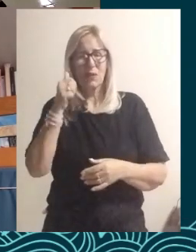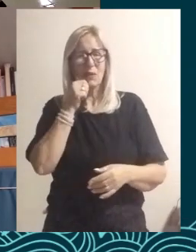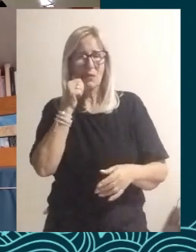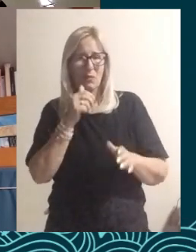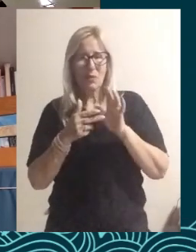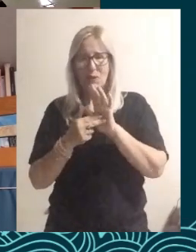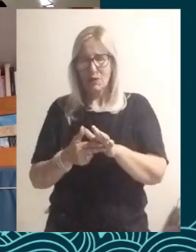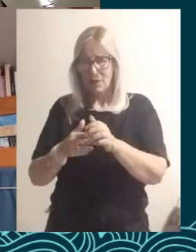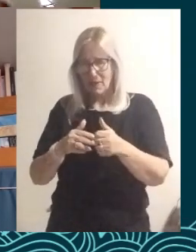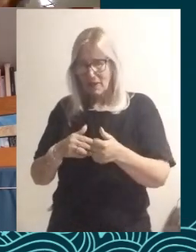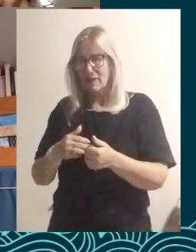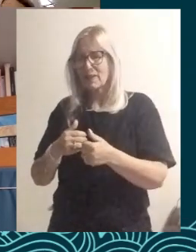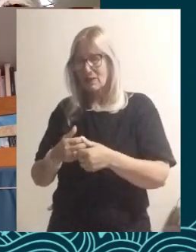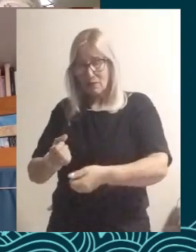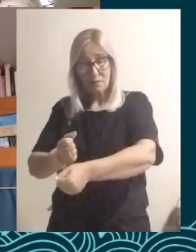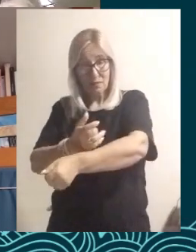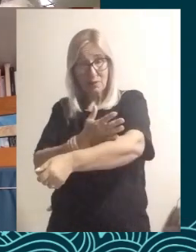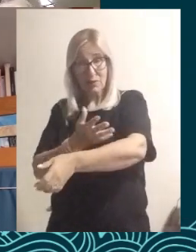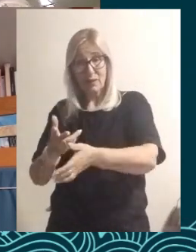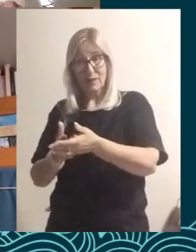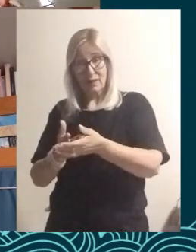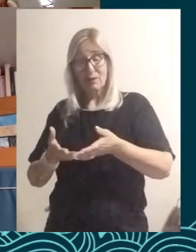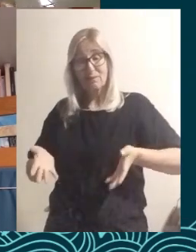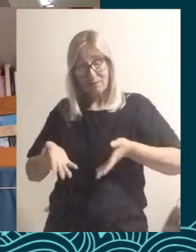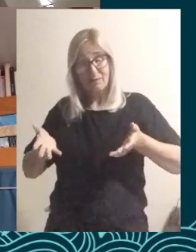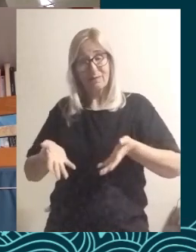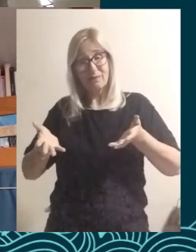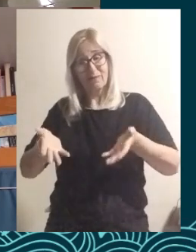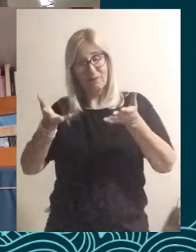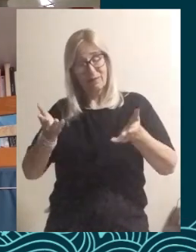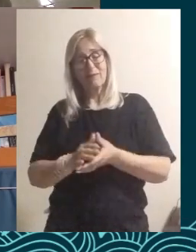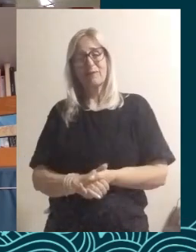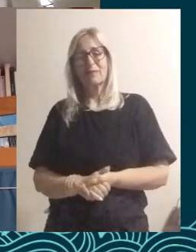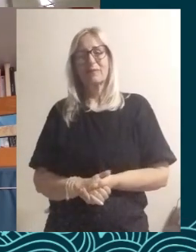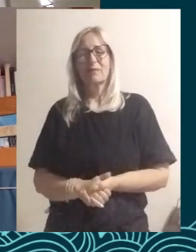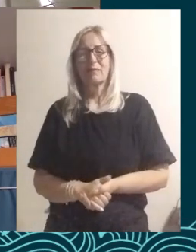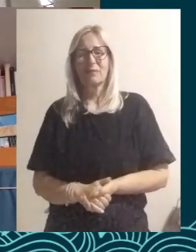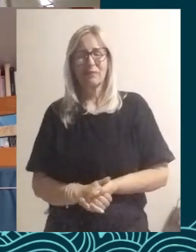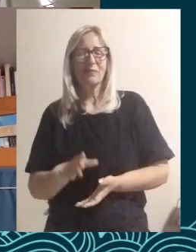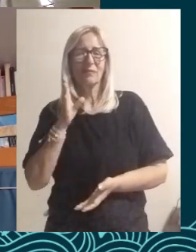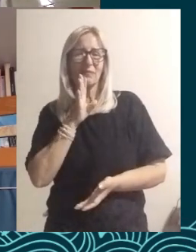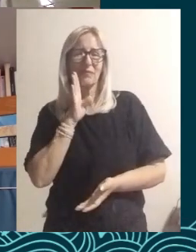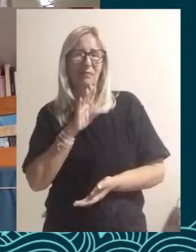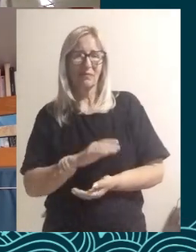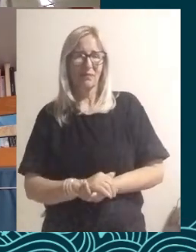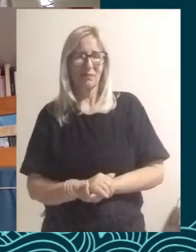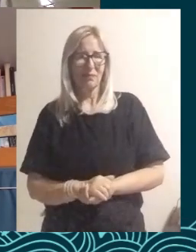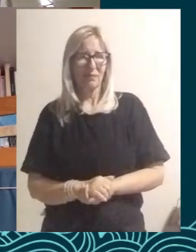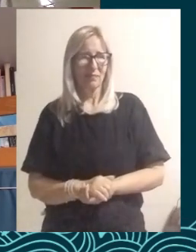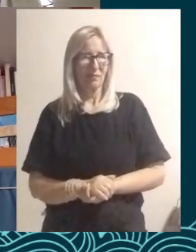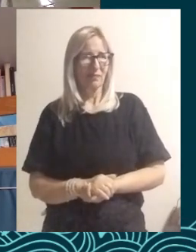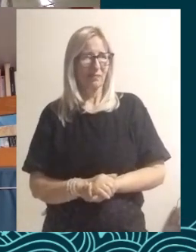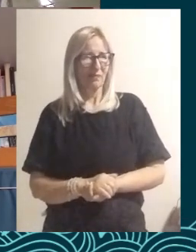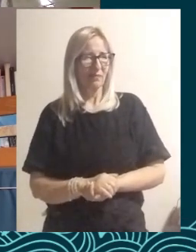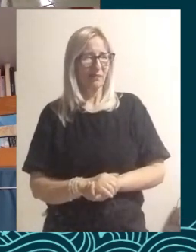farol. Para muitas mulheres, a gente vê a sua caminhada, é muito inspiradora. Então, que continue sempre inspirando a gente. É